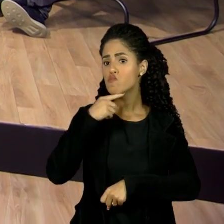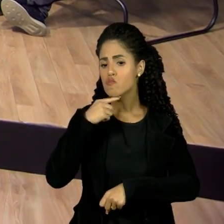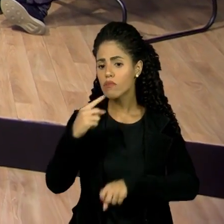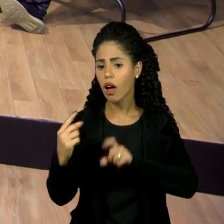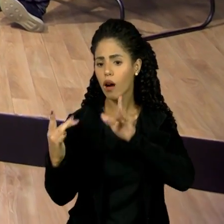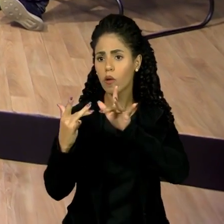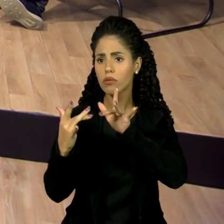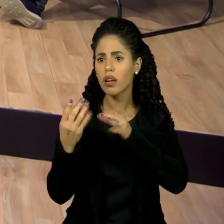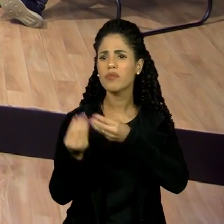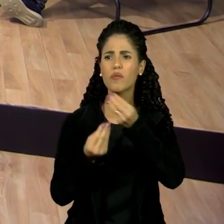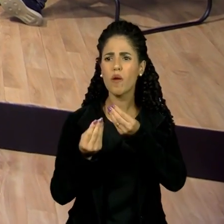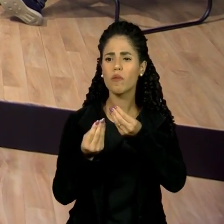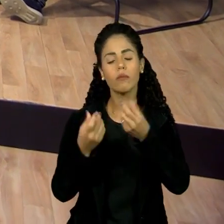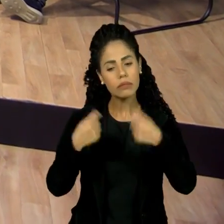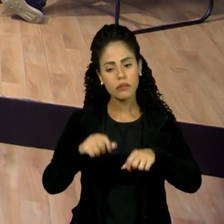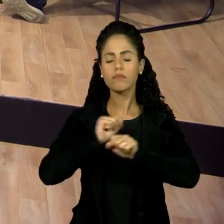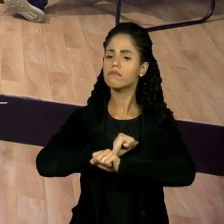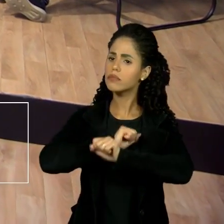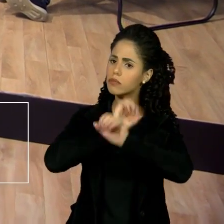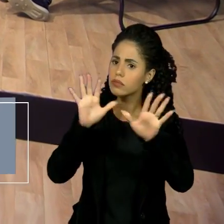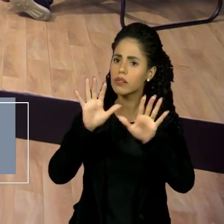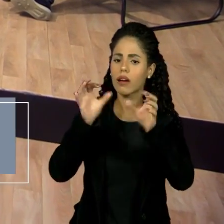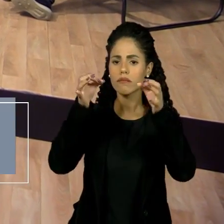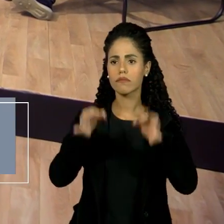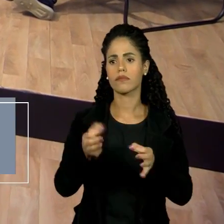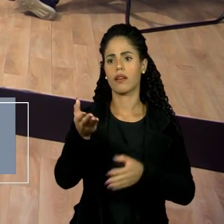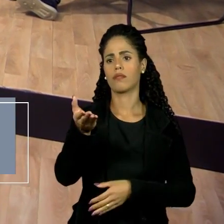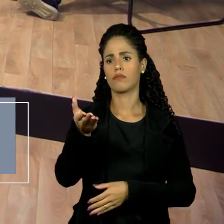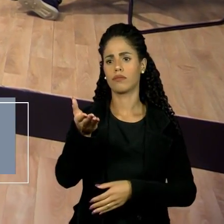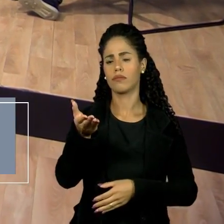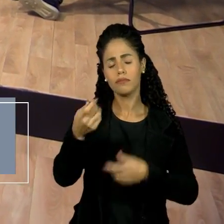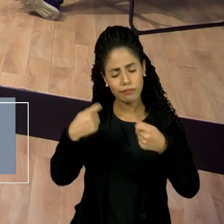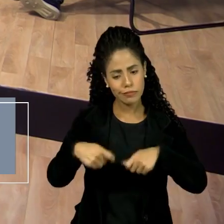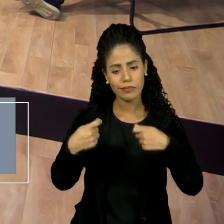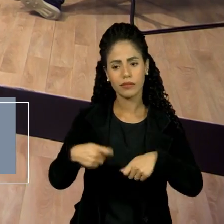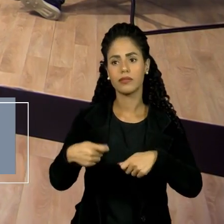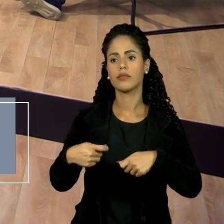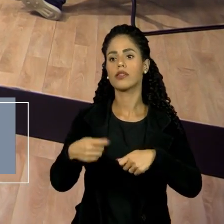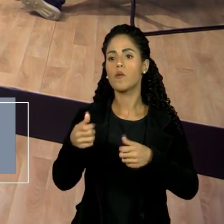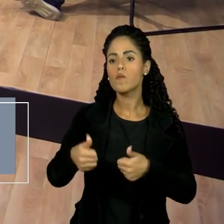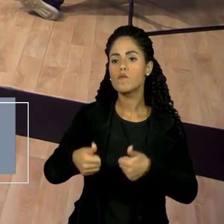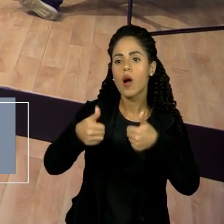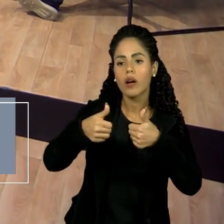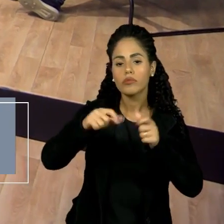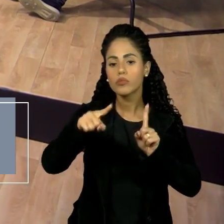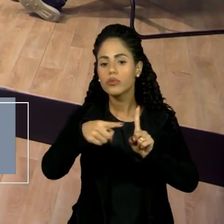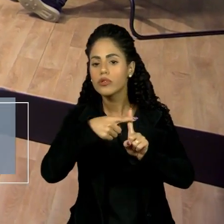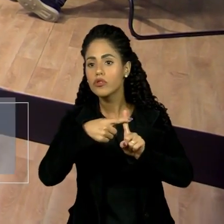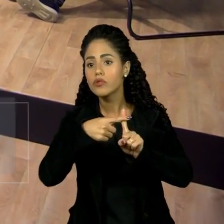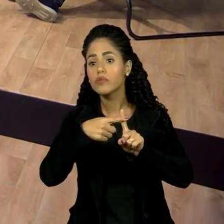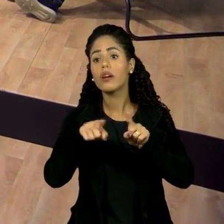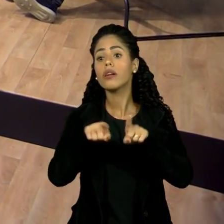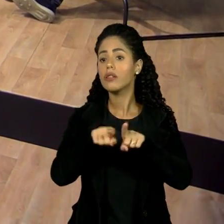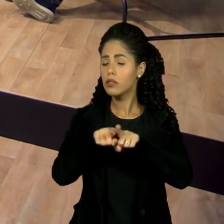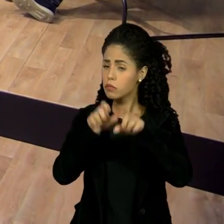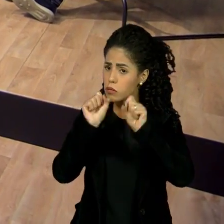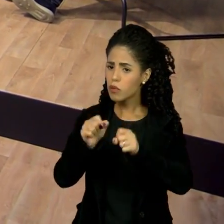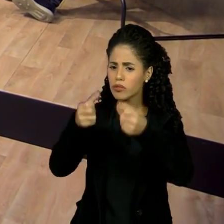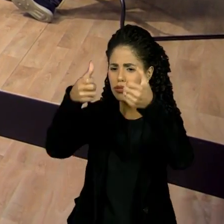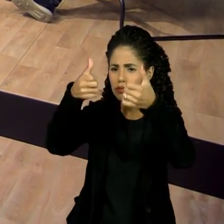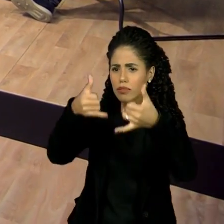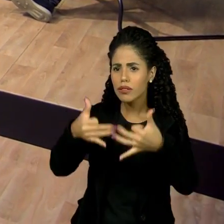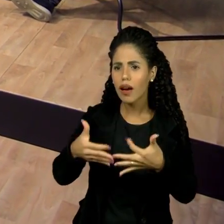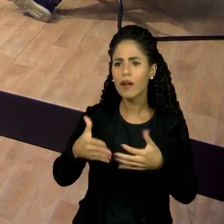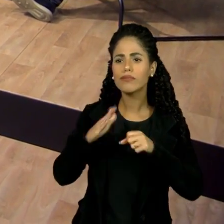deixar isso transparente para ele, o que pode acontecer de positivo, mas nós podemos deparar nesse percurso com